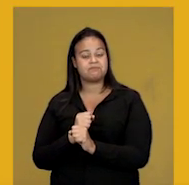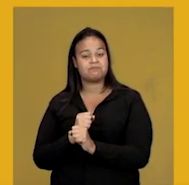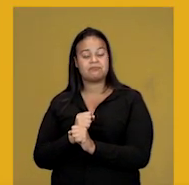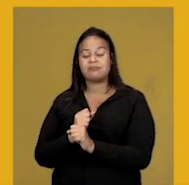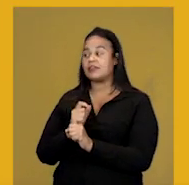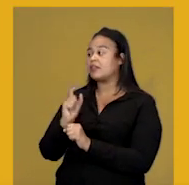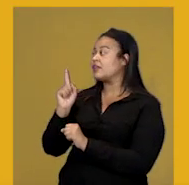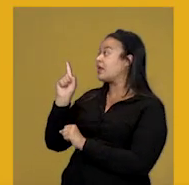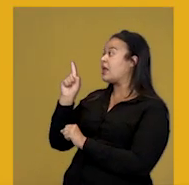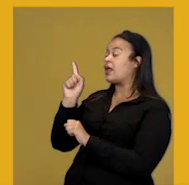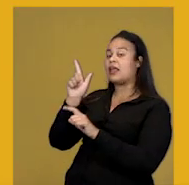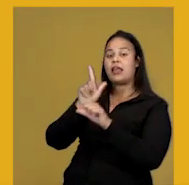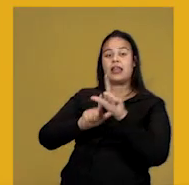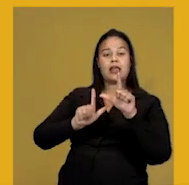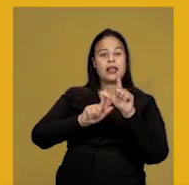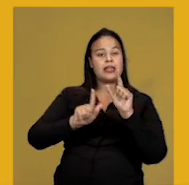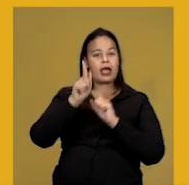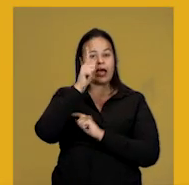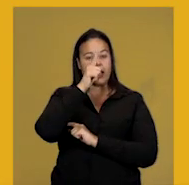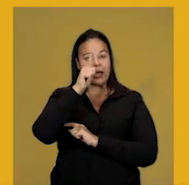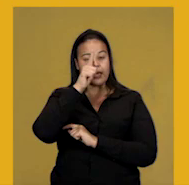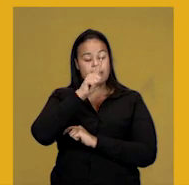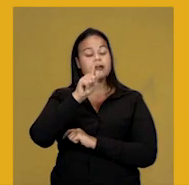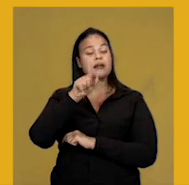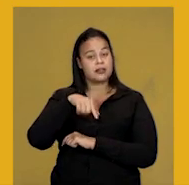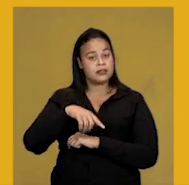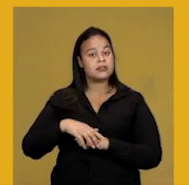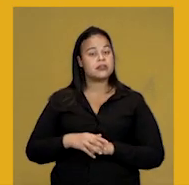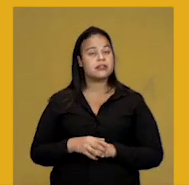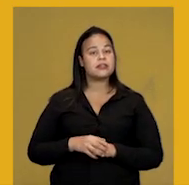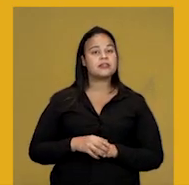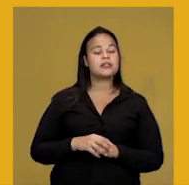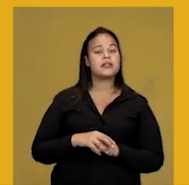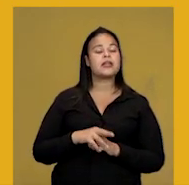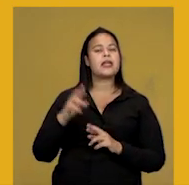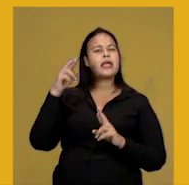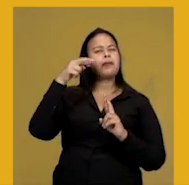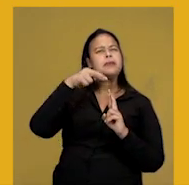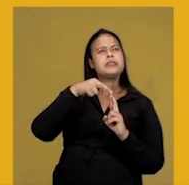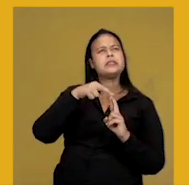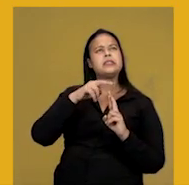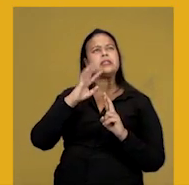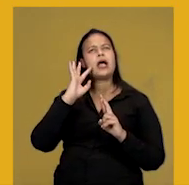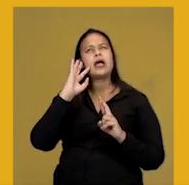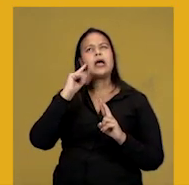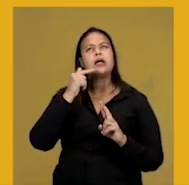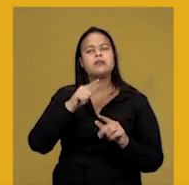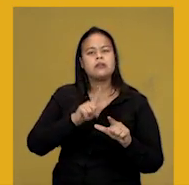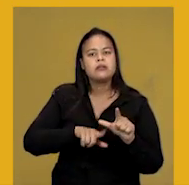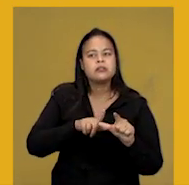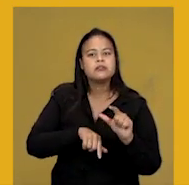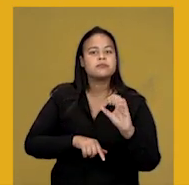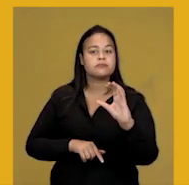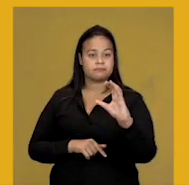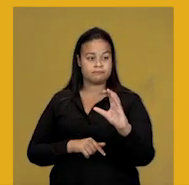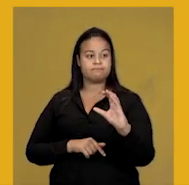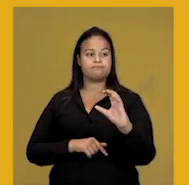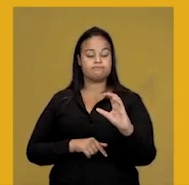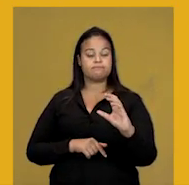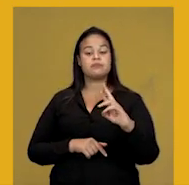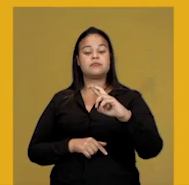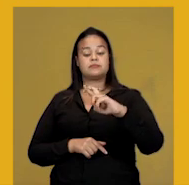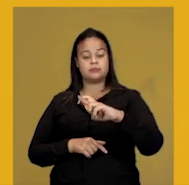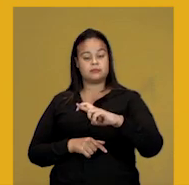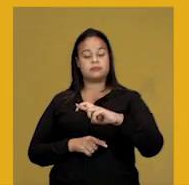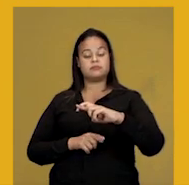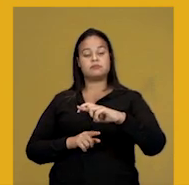Eu esqueci até o nome dela, mas é uma letra grega. Se eu não me engano, ela representa a letra C. Aqui o meu alfa mais